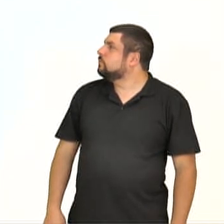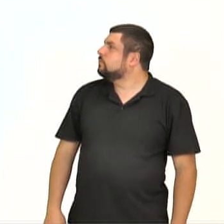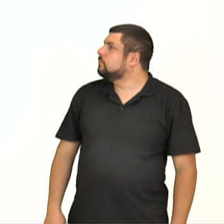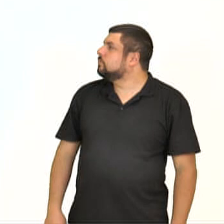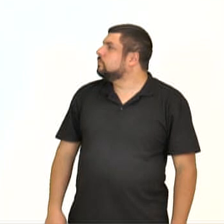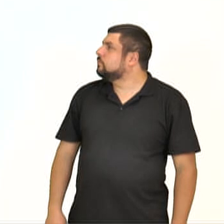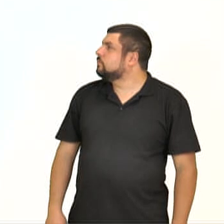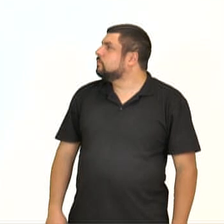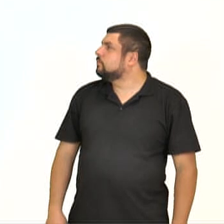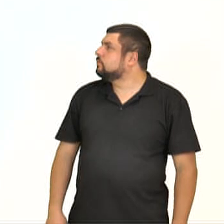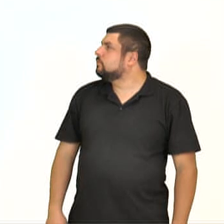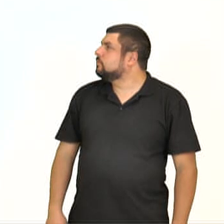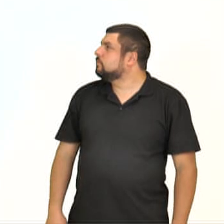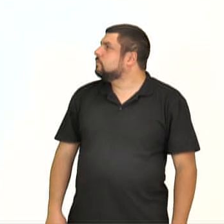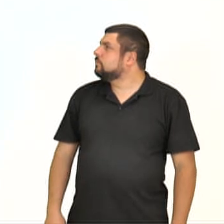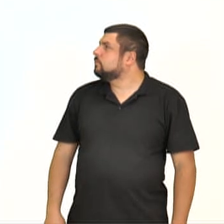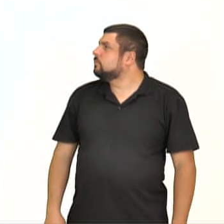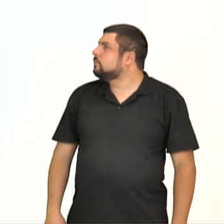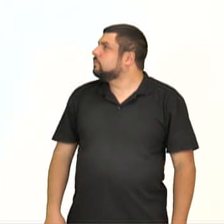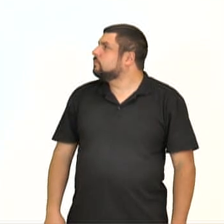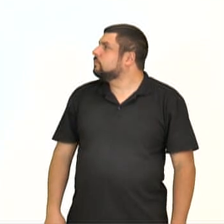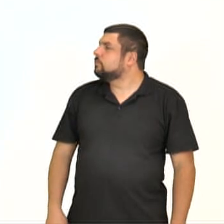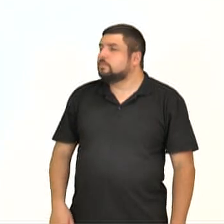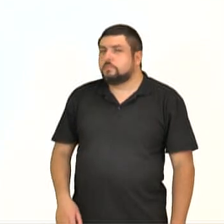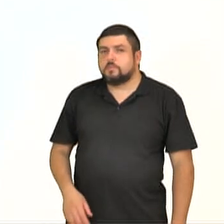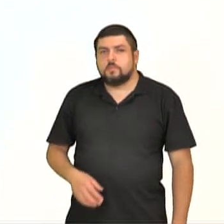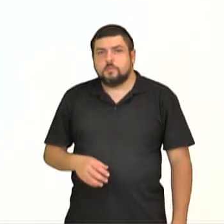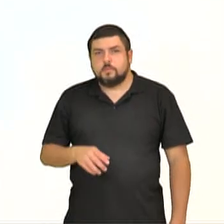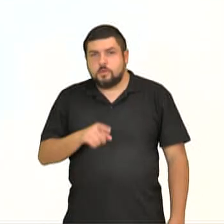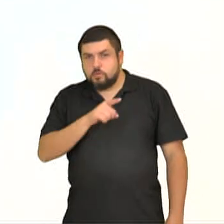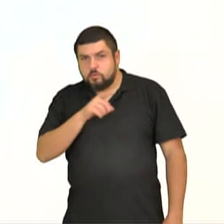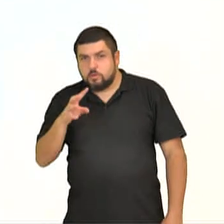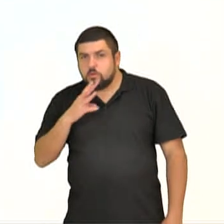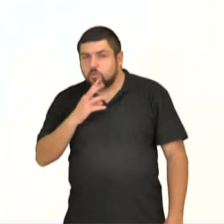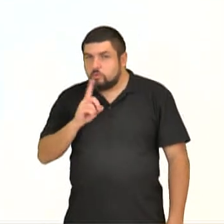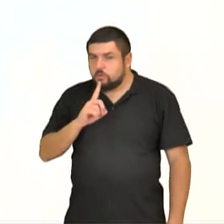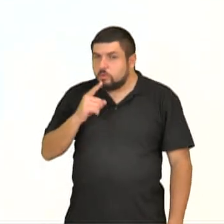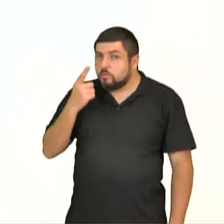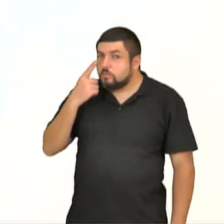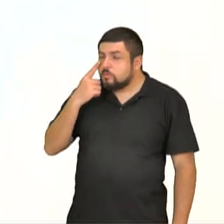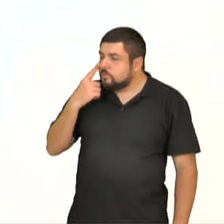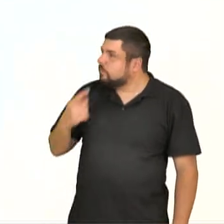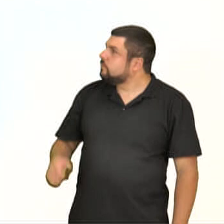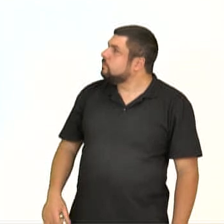Para vocês irem conhecendo, né? Para quem não conhece, familiarizando.